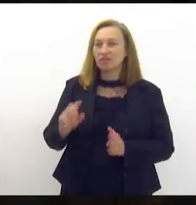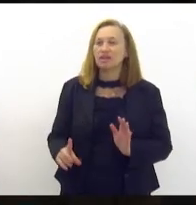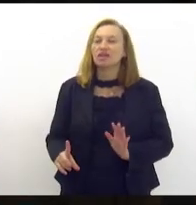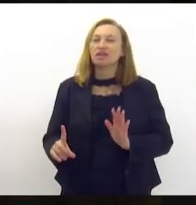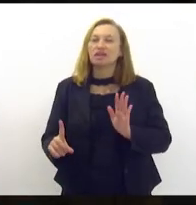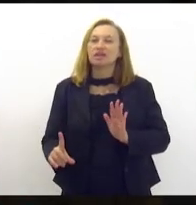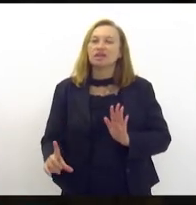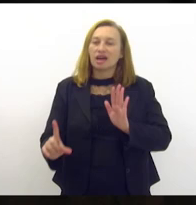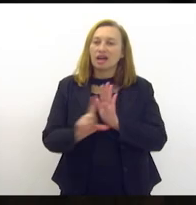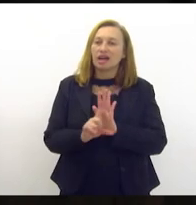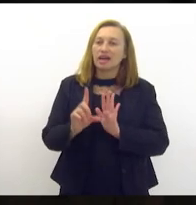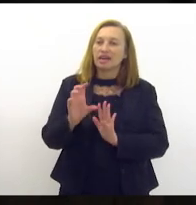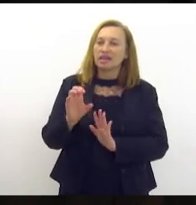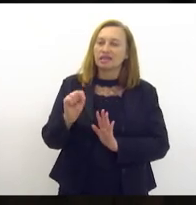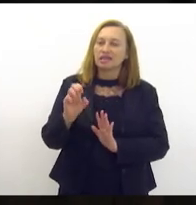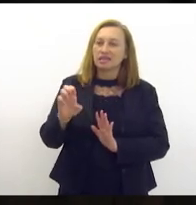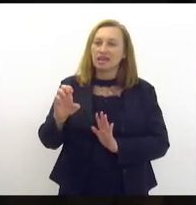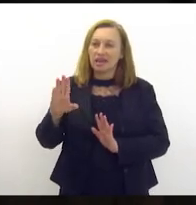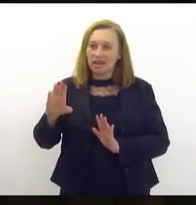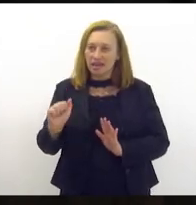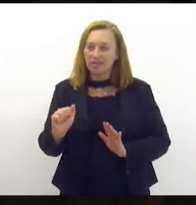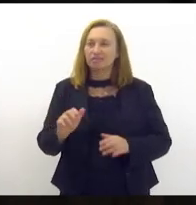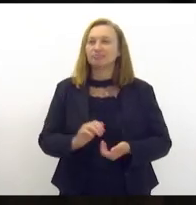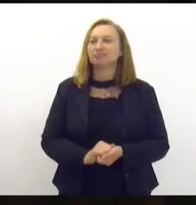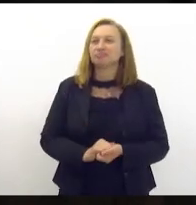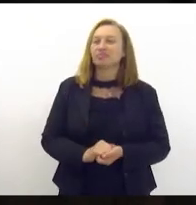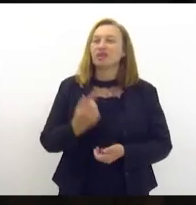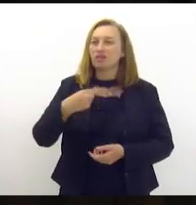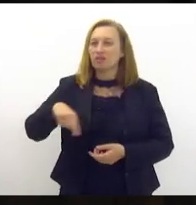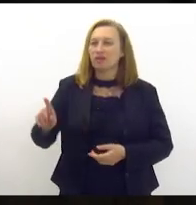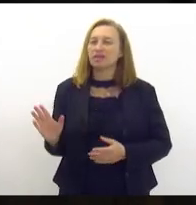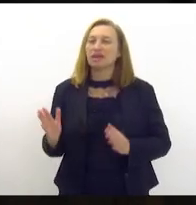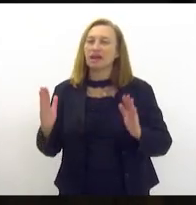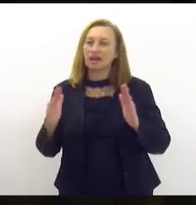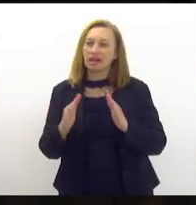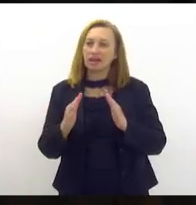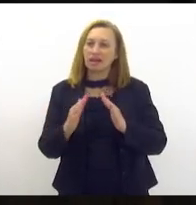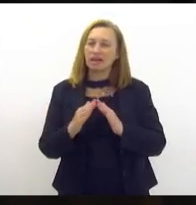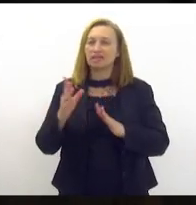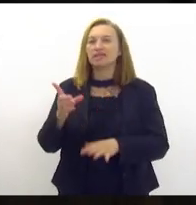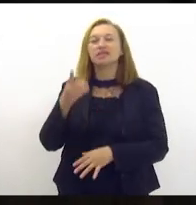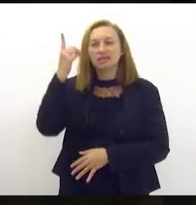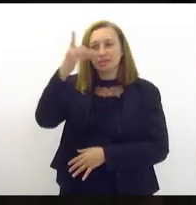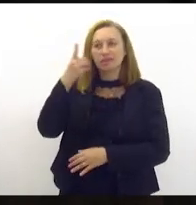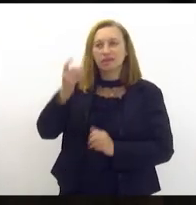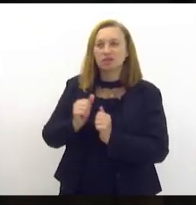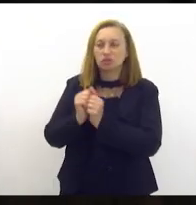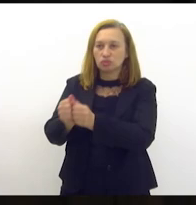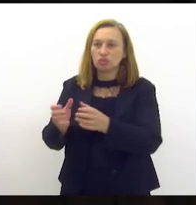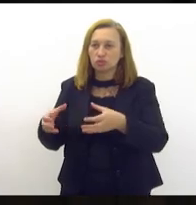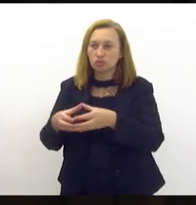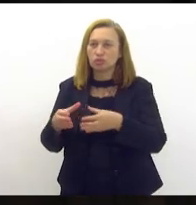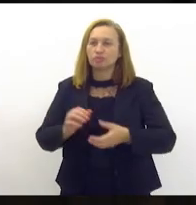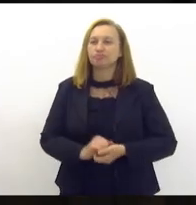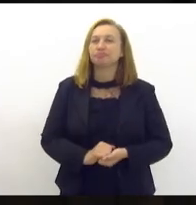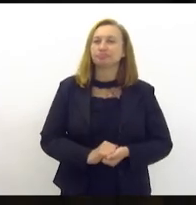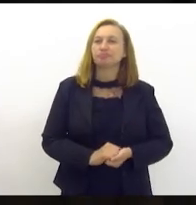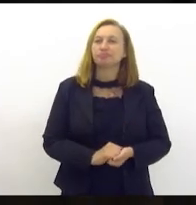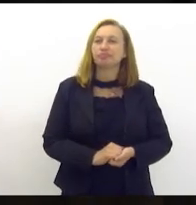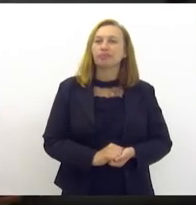que também se prontificou e foi até a casa da deputada junto com a equipe. Espera aí, deputado.